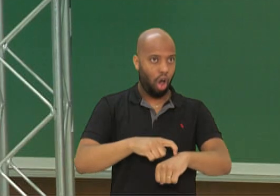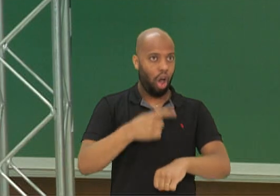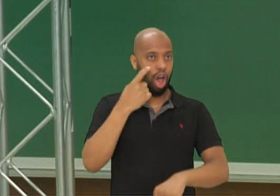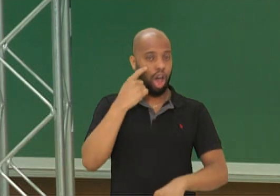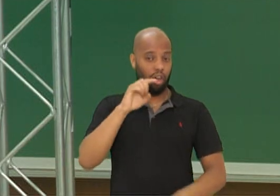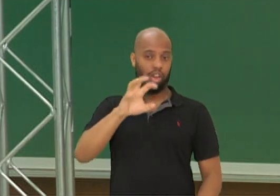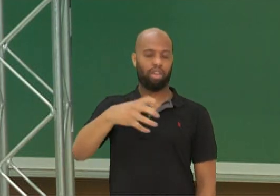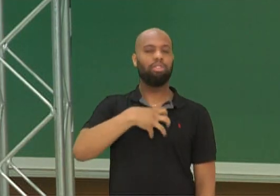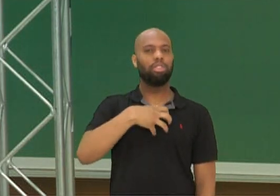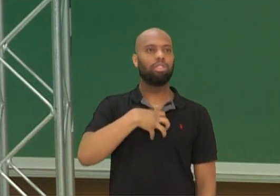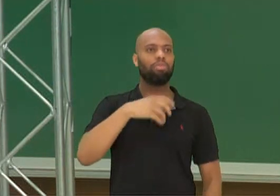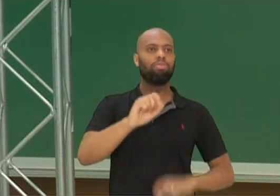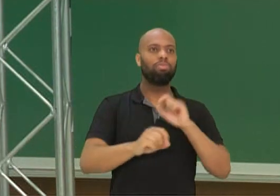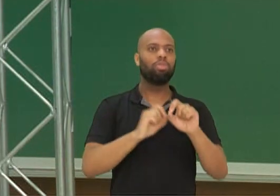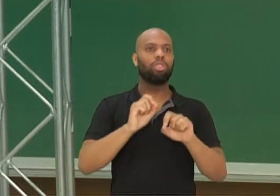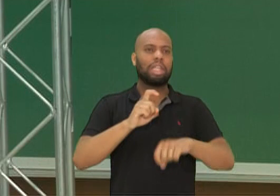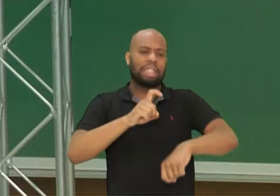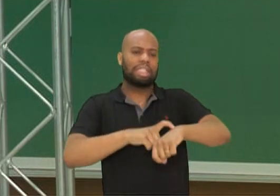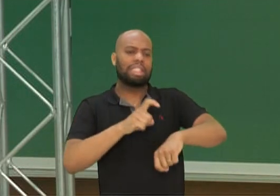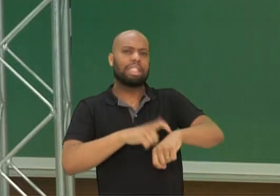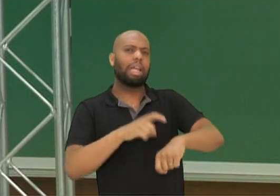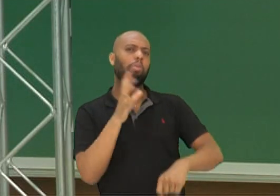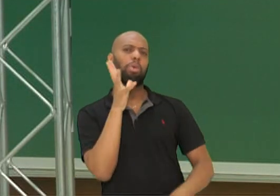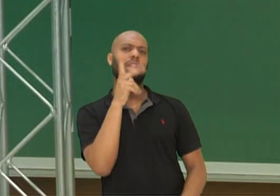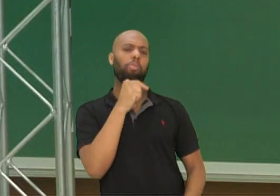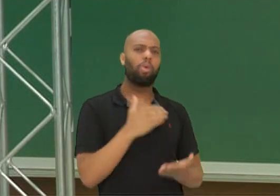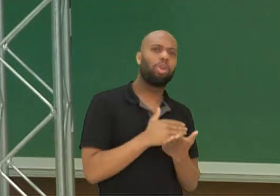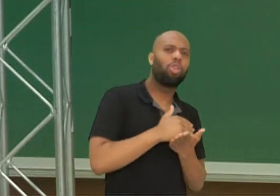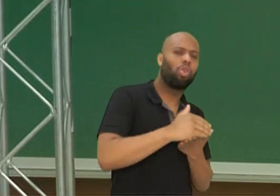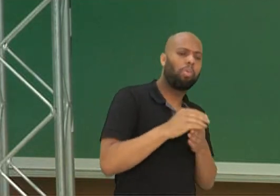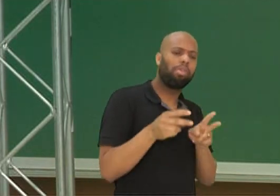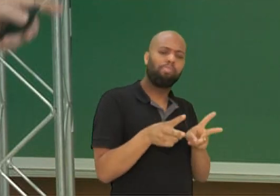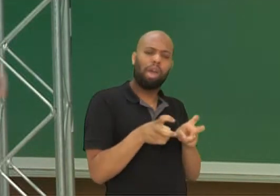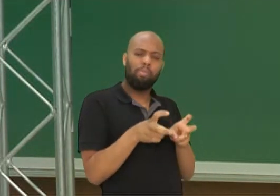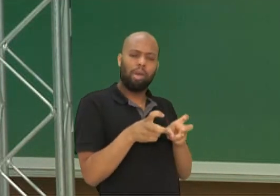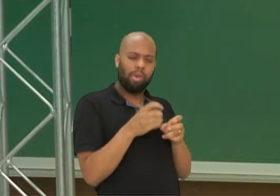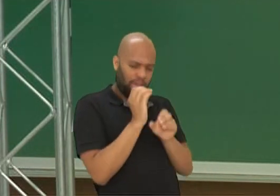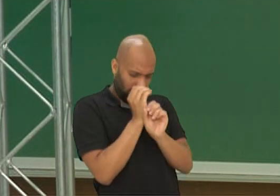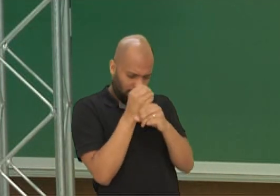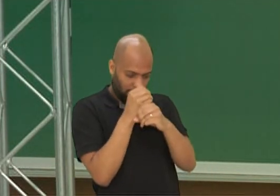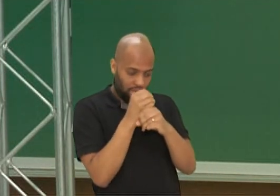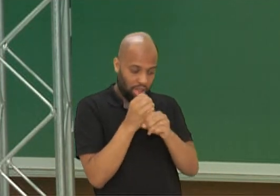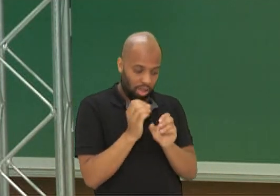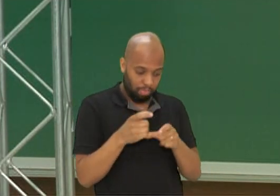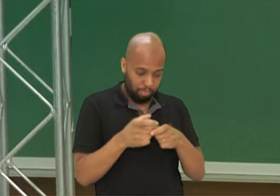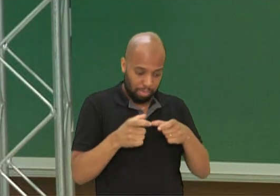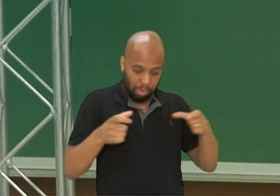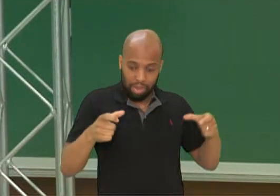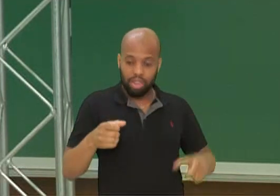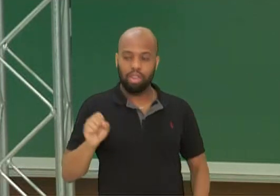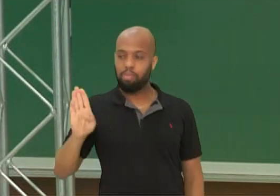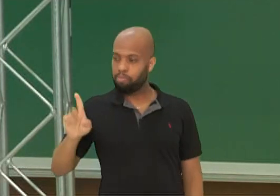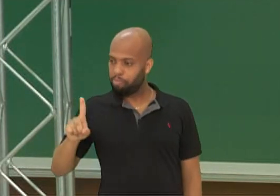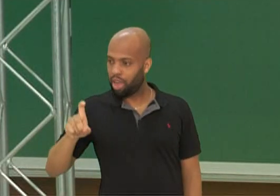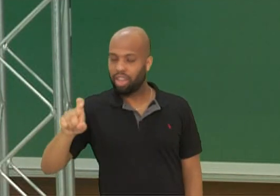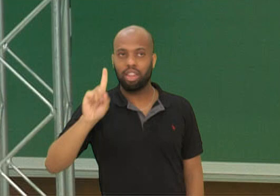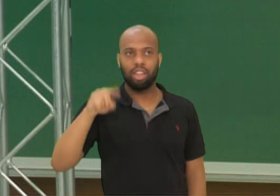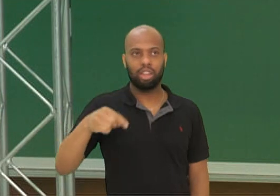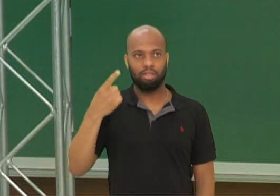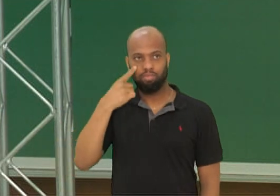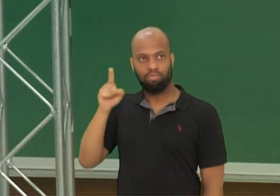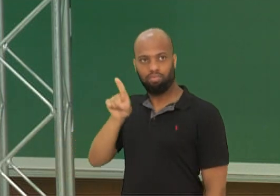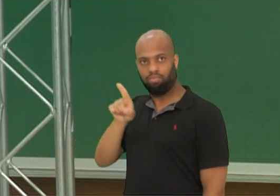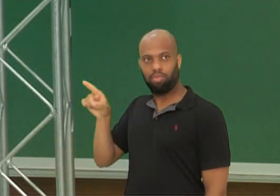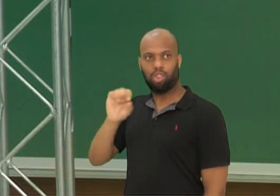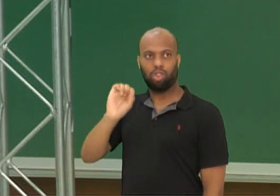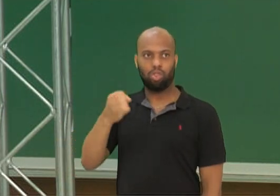essas condições, quanto tempo após o início da observação o número de bactérias será